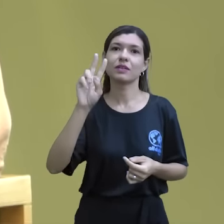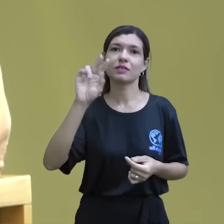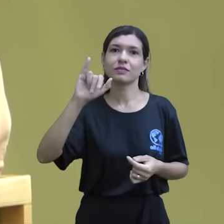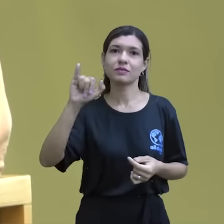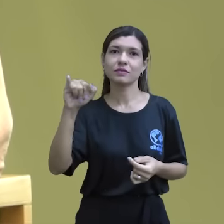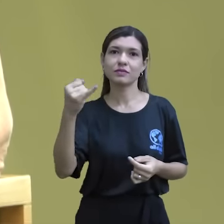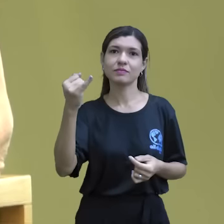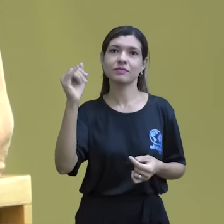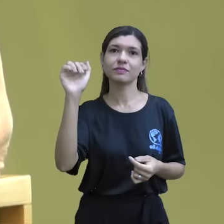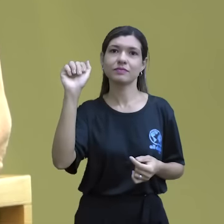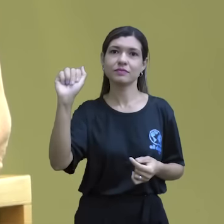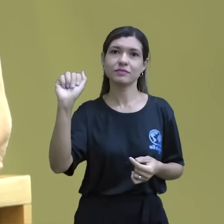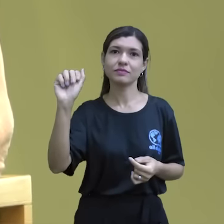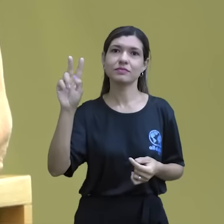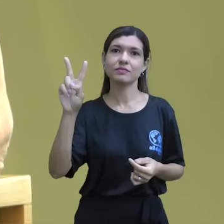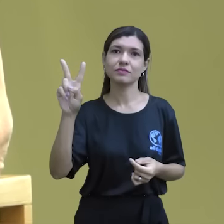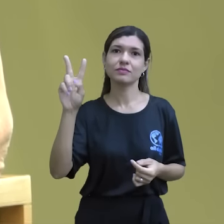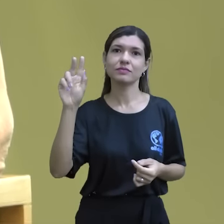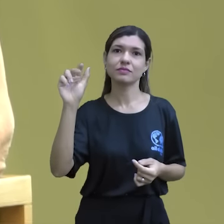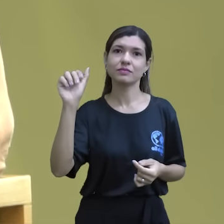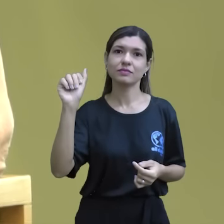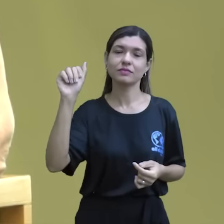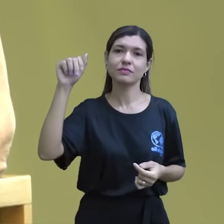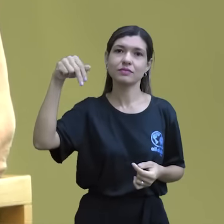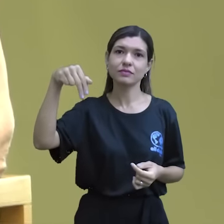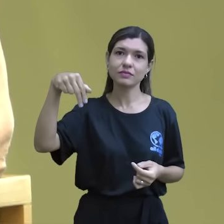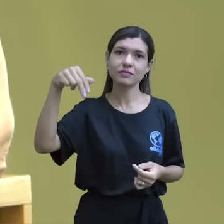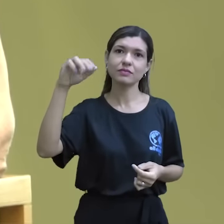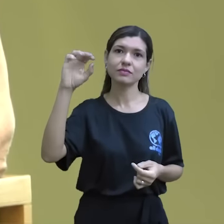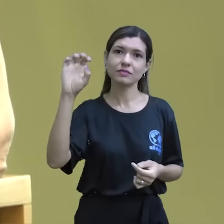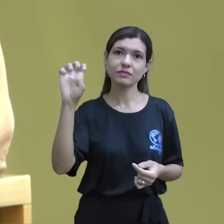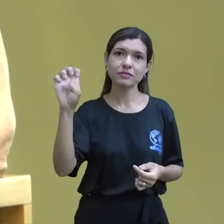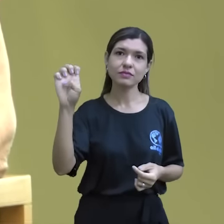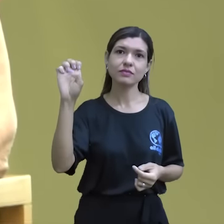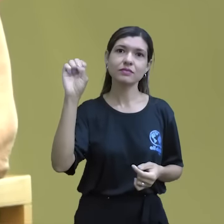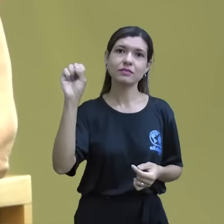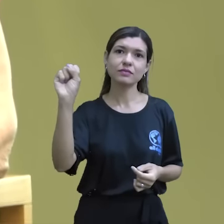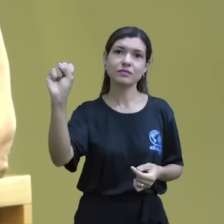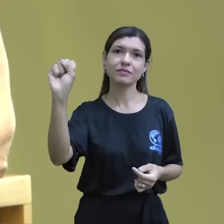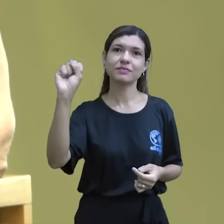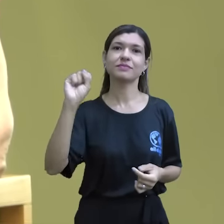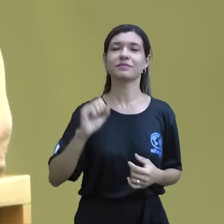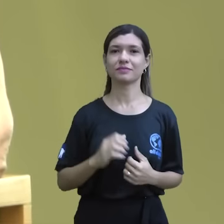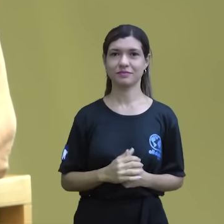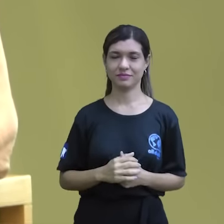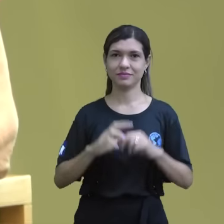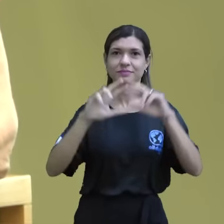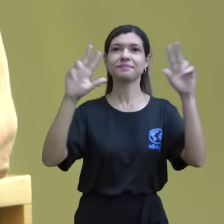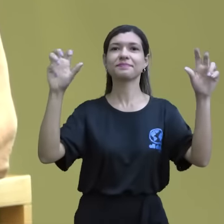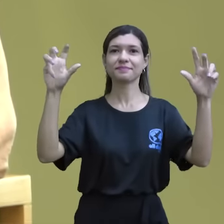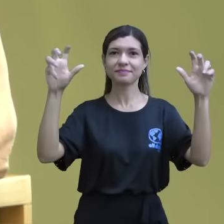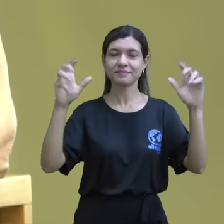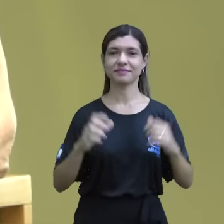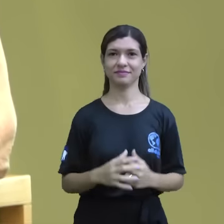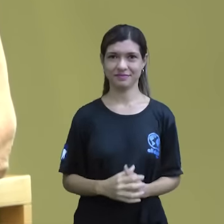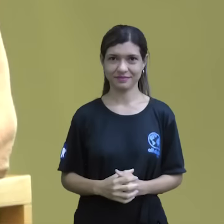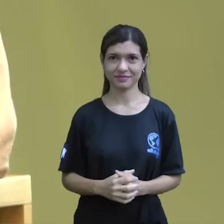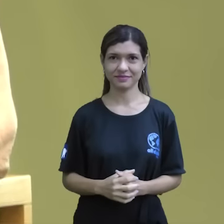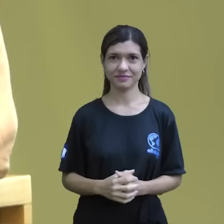relaxado? Né? É um primor de escrita. É o mais publicado, é o mais